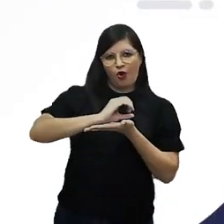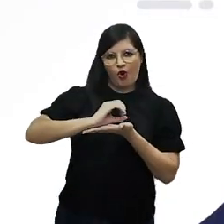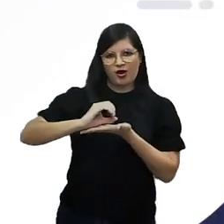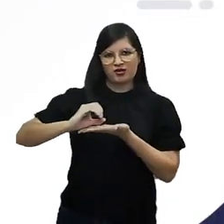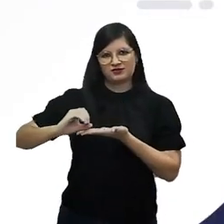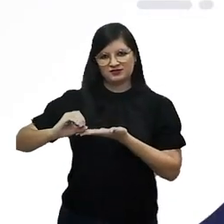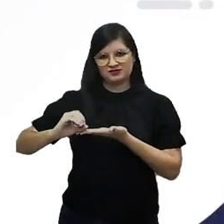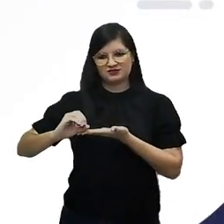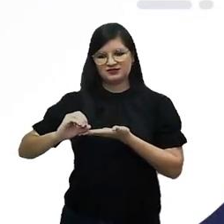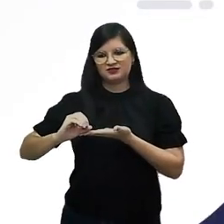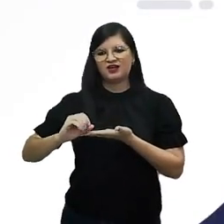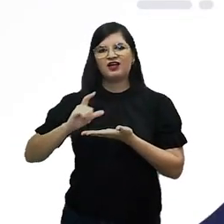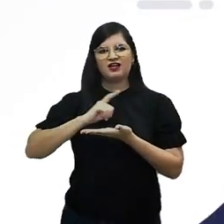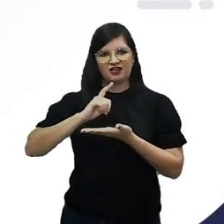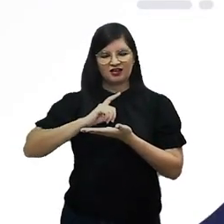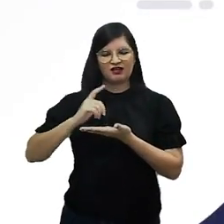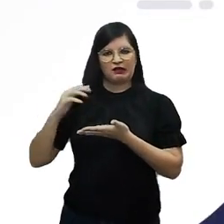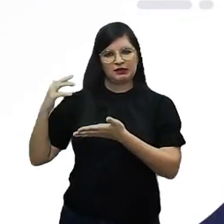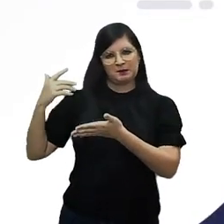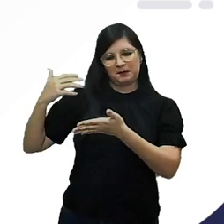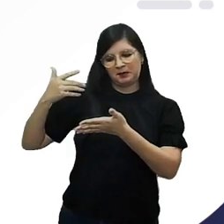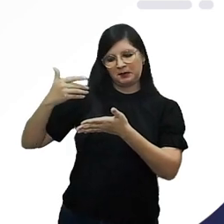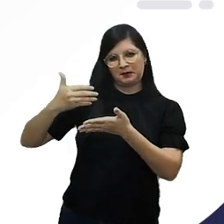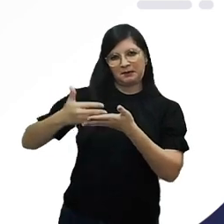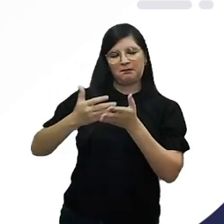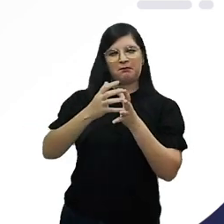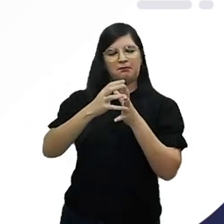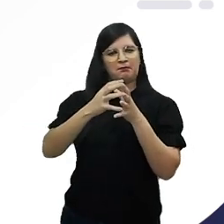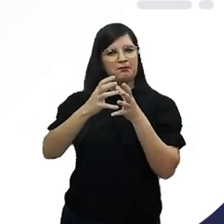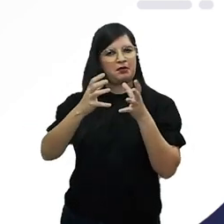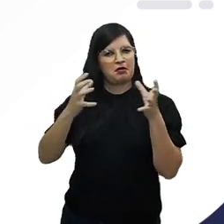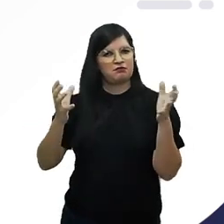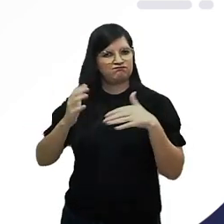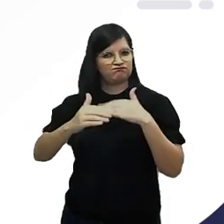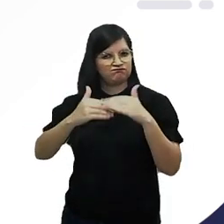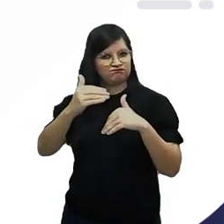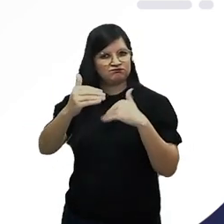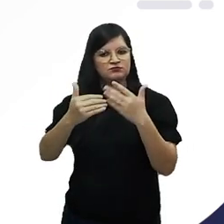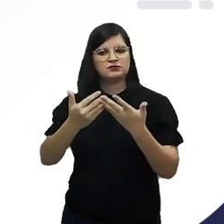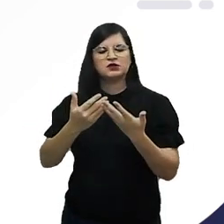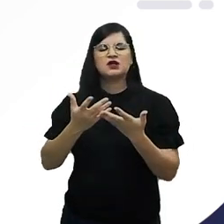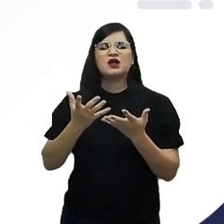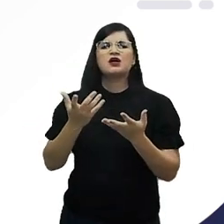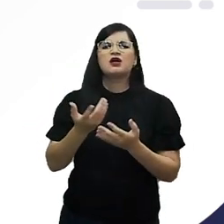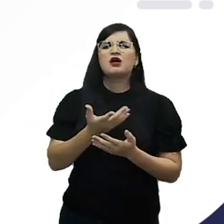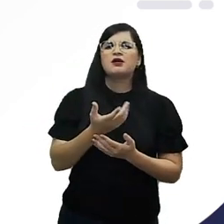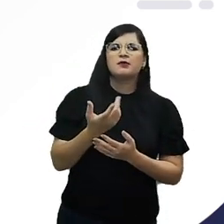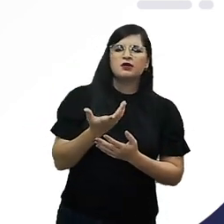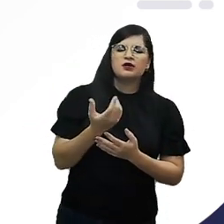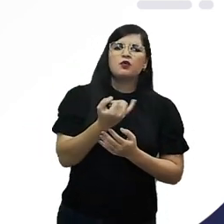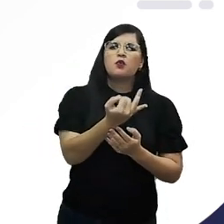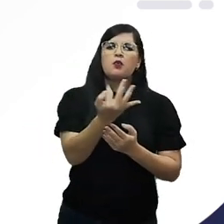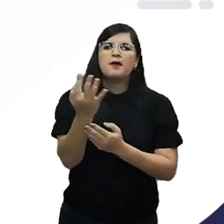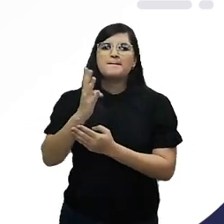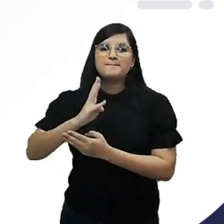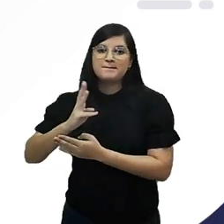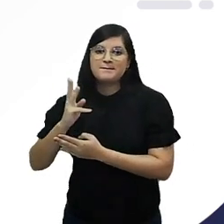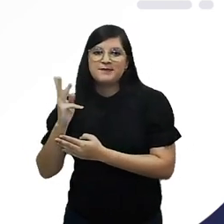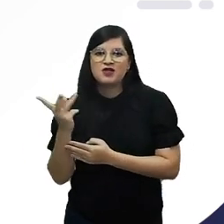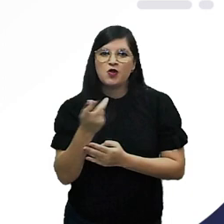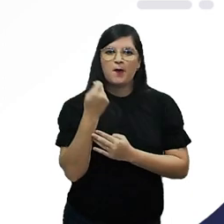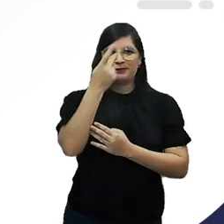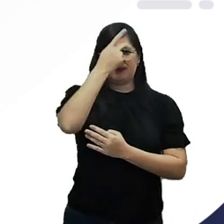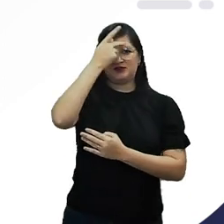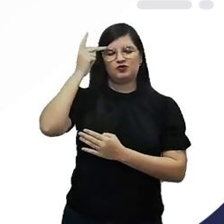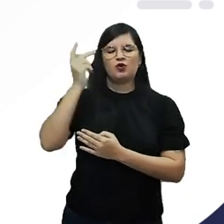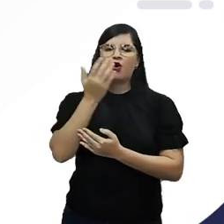orgânicos só tem feito isso ao longo dos últimos tempos, tem crescido bastante. Então, quando a gente fala de tamanho de mercado, hoje a gente está falando de quantas milhões de pessoas que